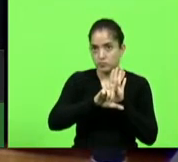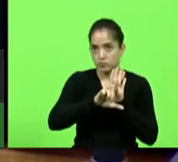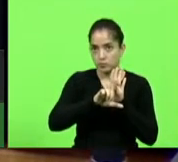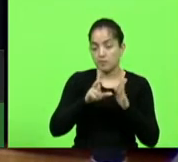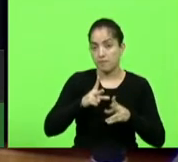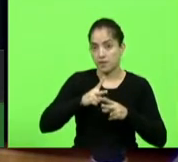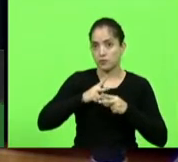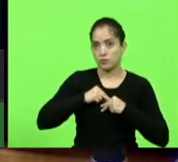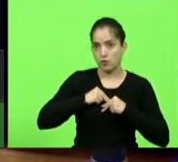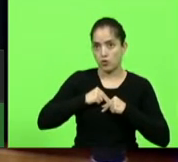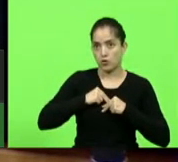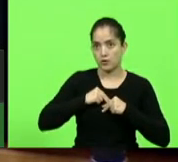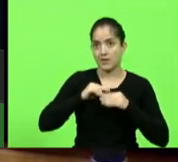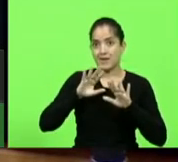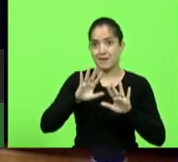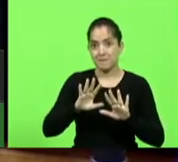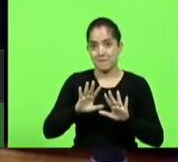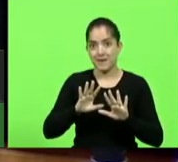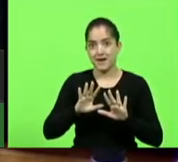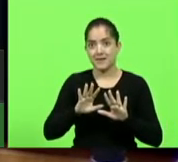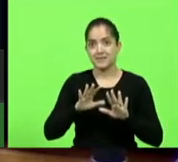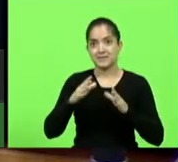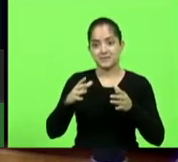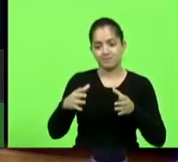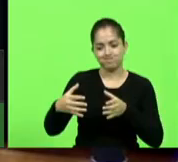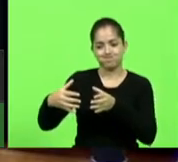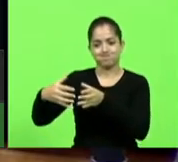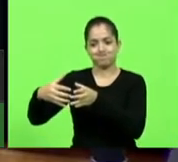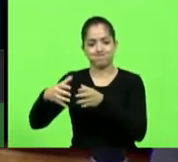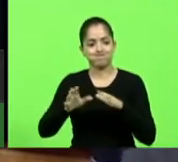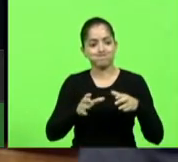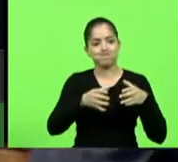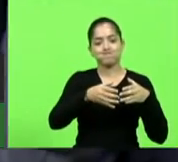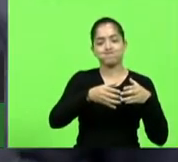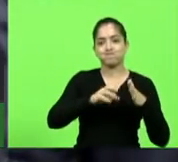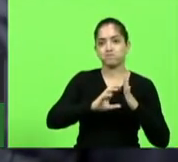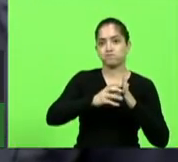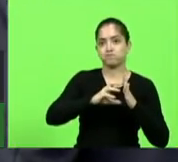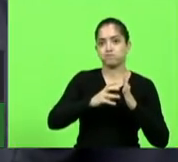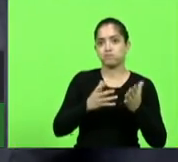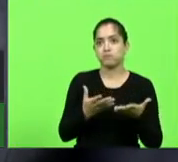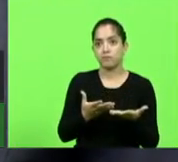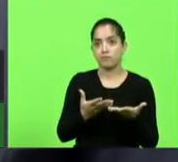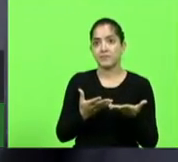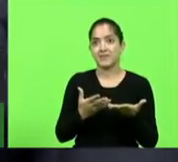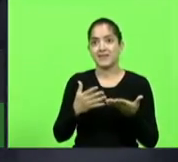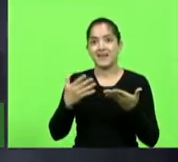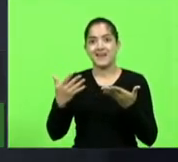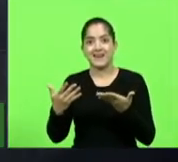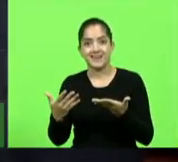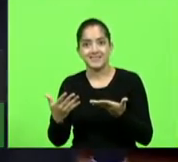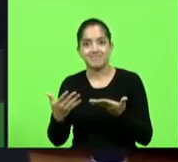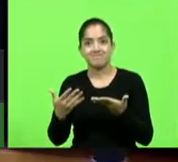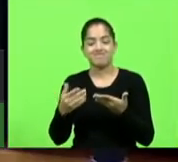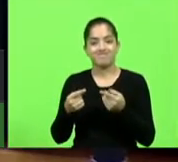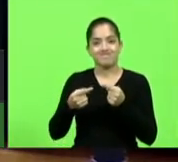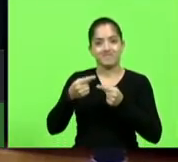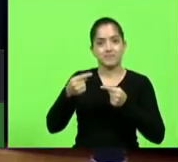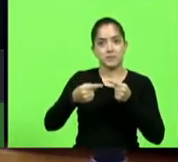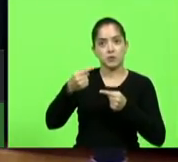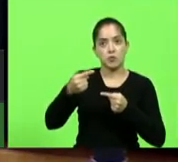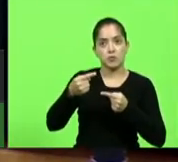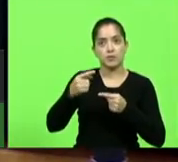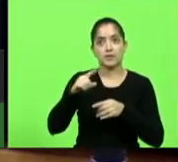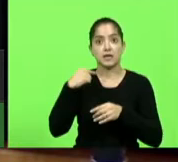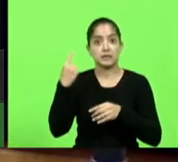Sargento, mas associa algumas agremiações ou identidades, a gente está desmerecendo o projeto. Eu acho que nós